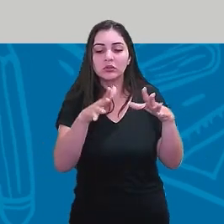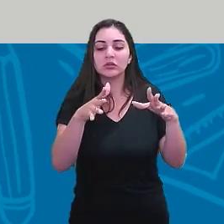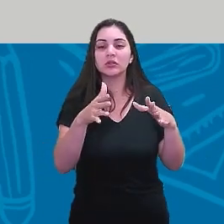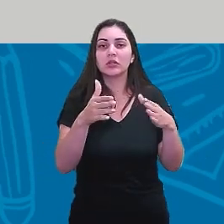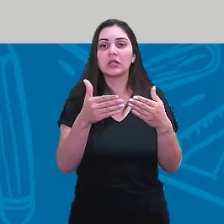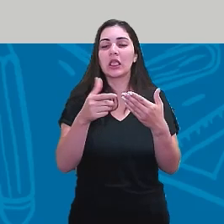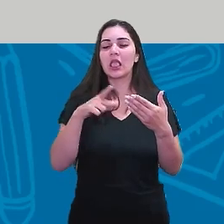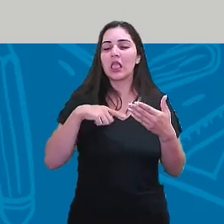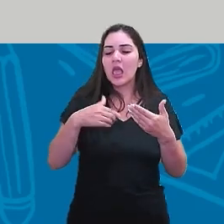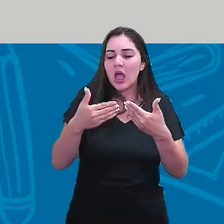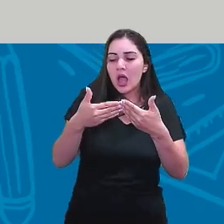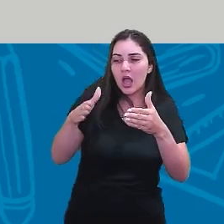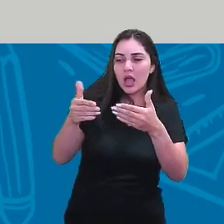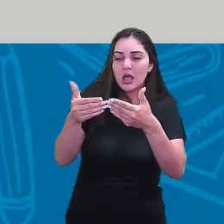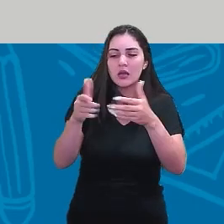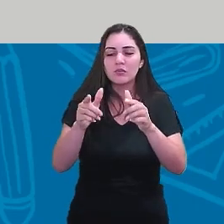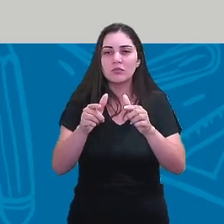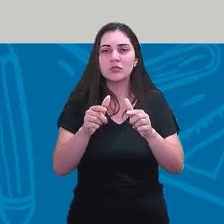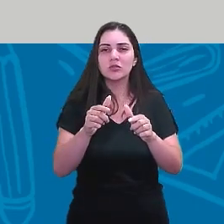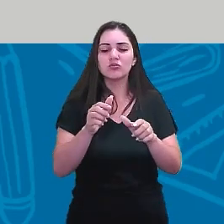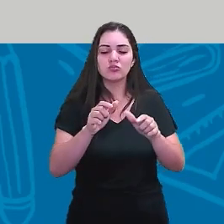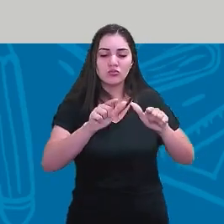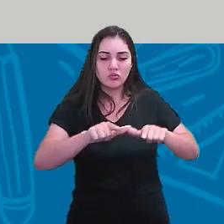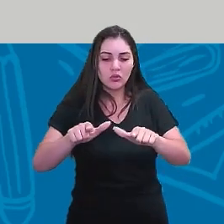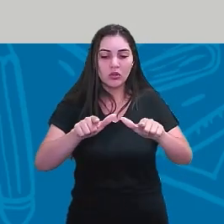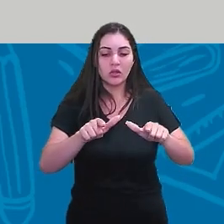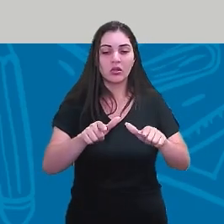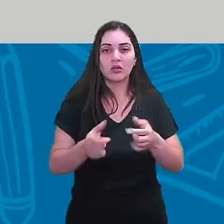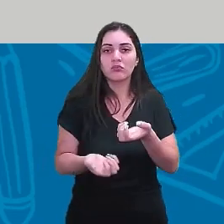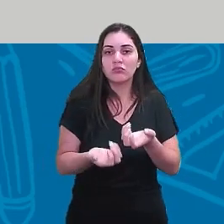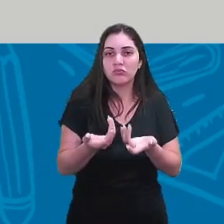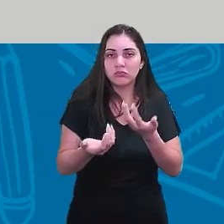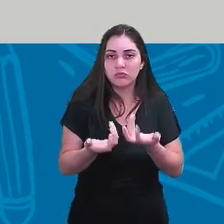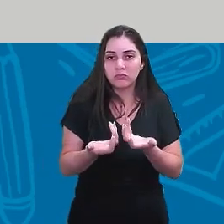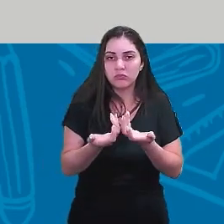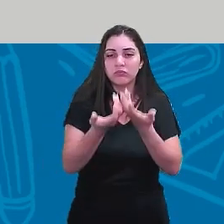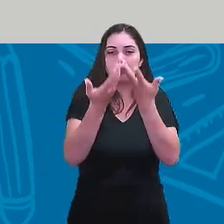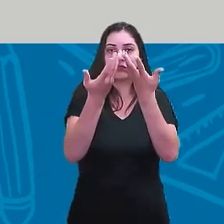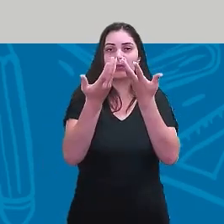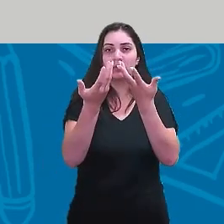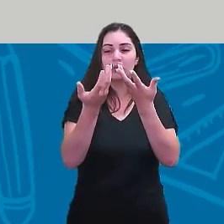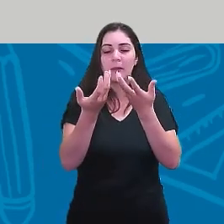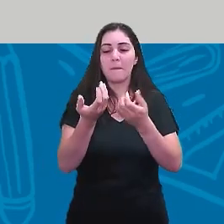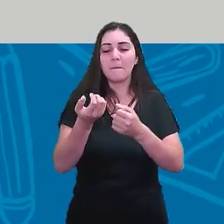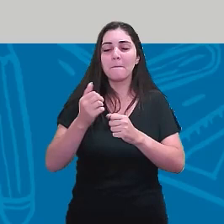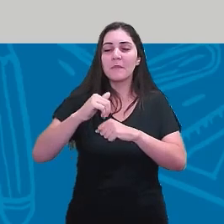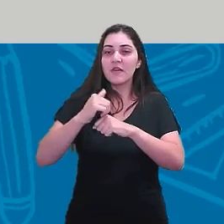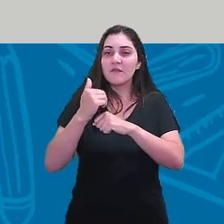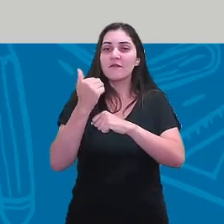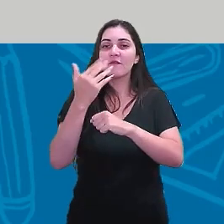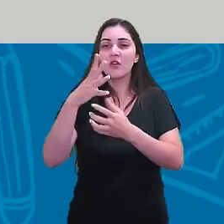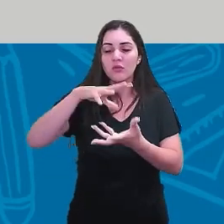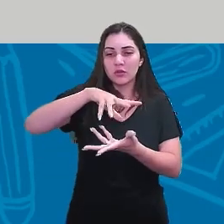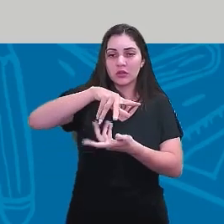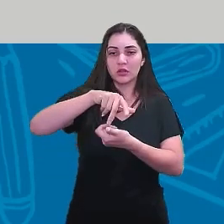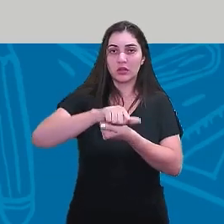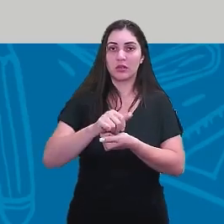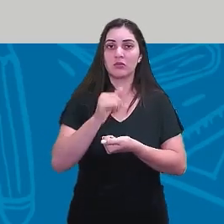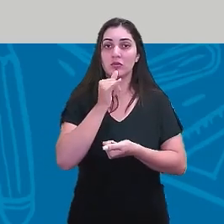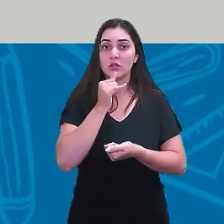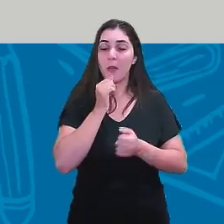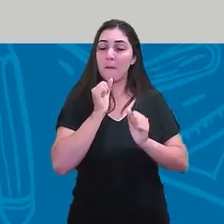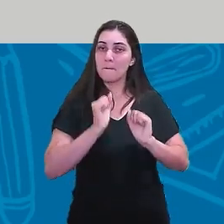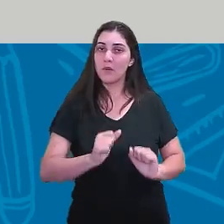abrem algumas brechinhas, onde esse magma ele é empurrado para a superfície da Terra. Quando ele é empurrado, ou ele pode provocar